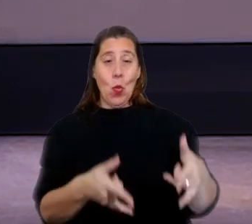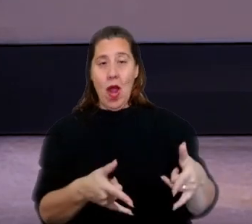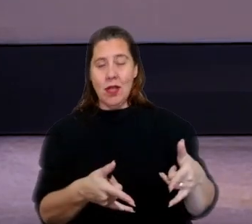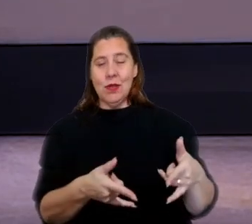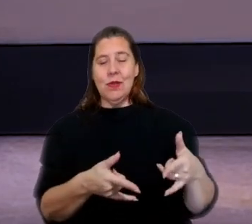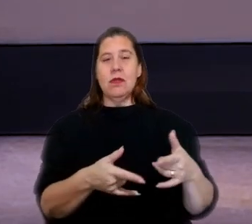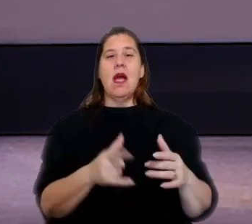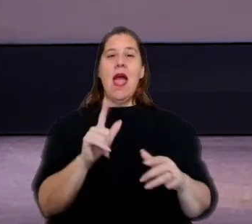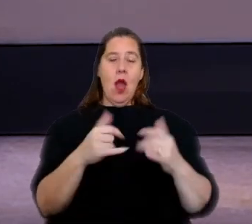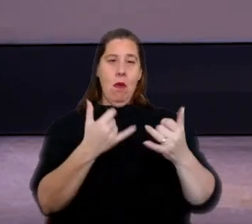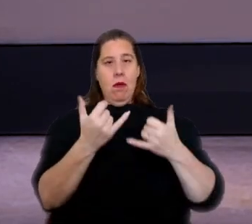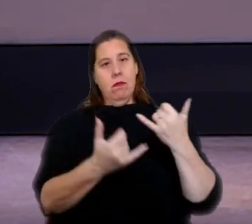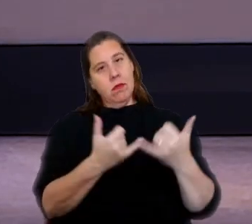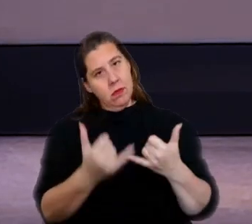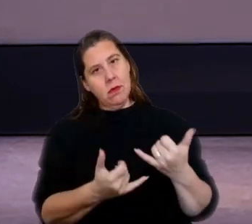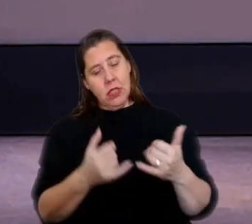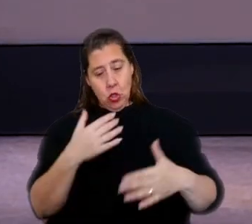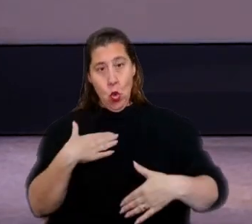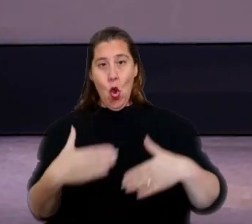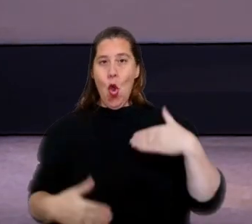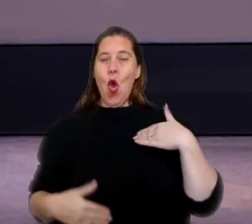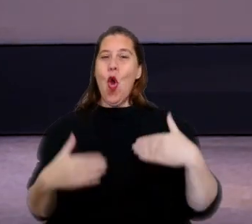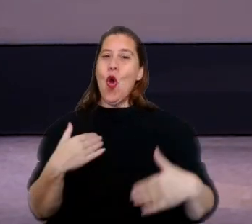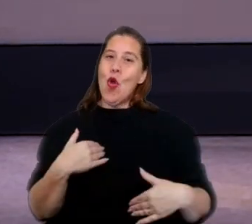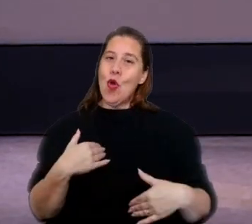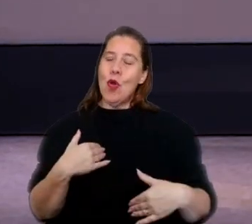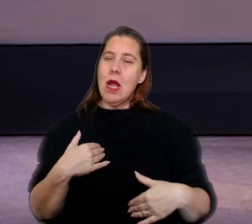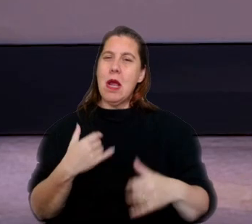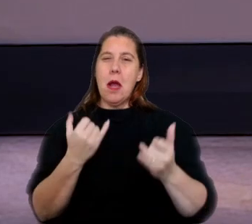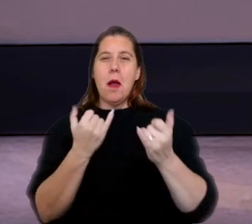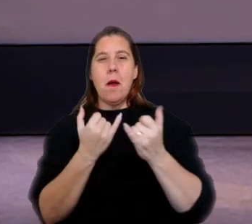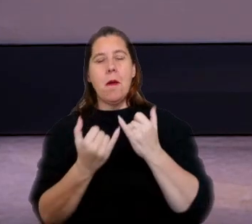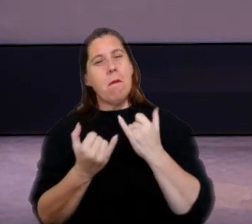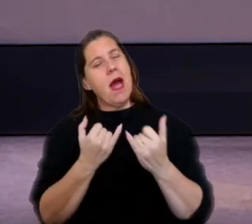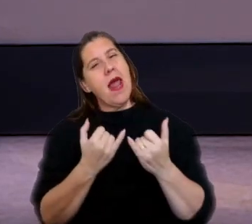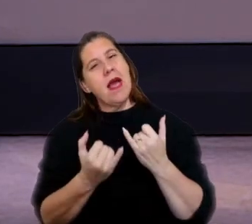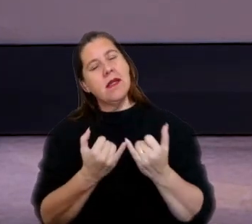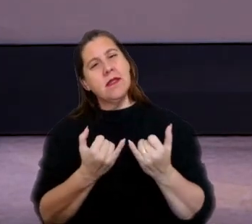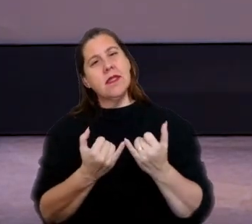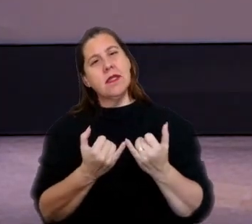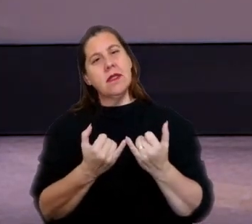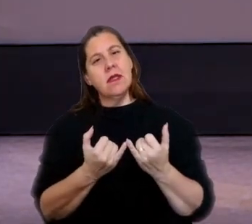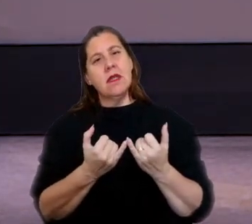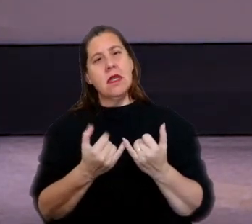no quarto, é uma brincadeira de corpo, onde me parece que não